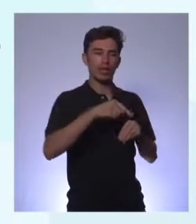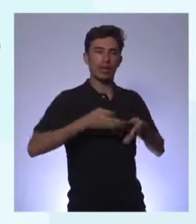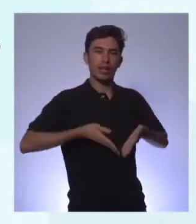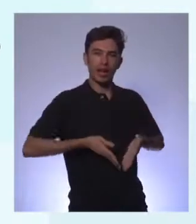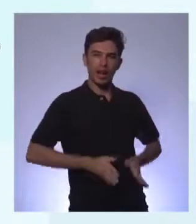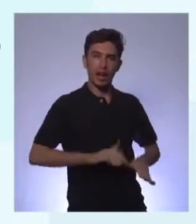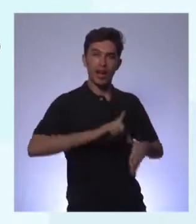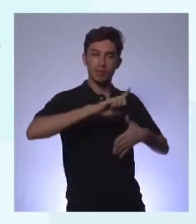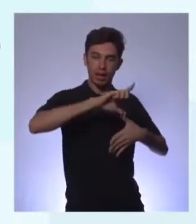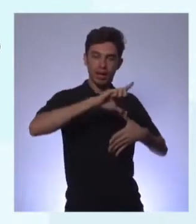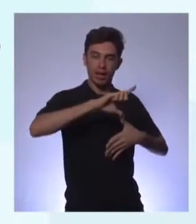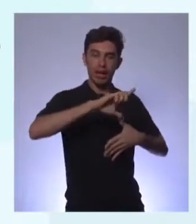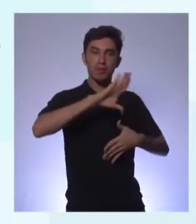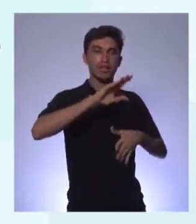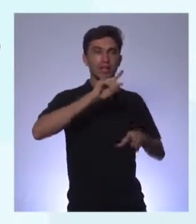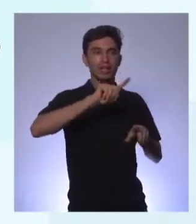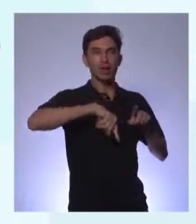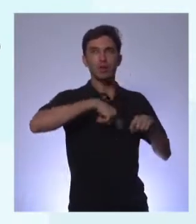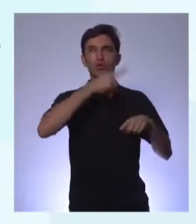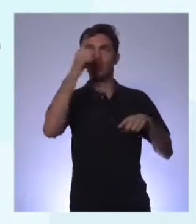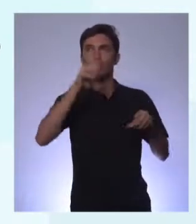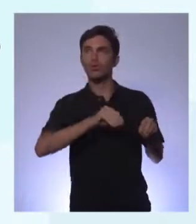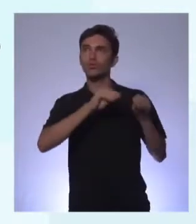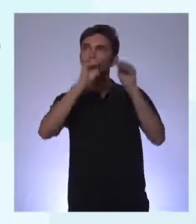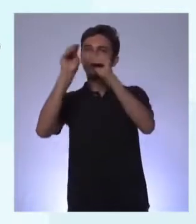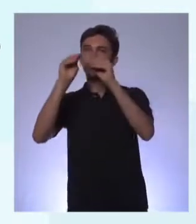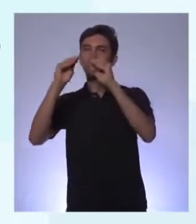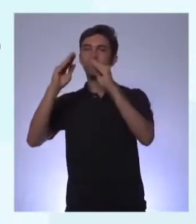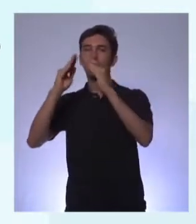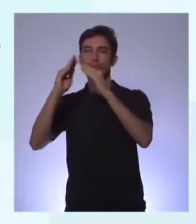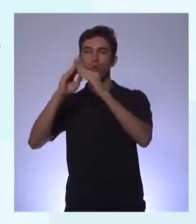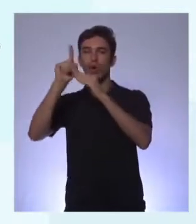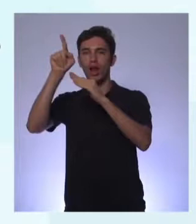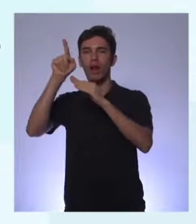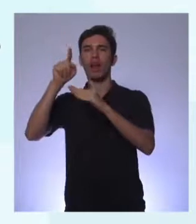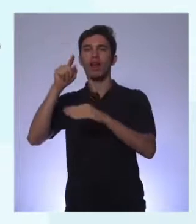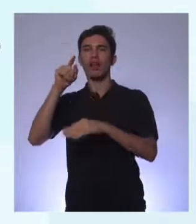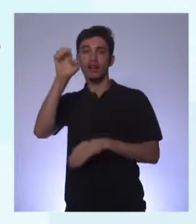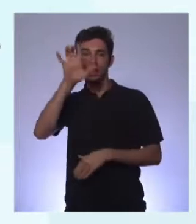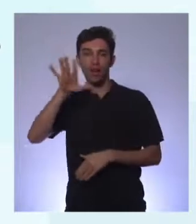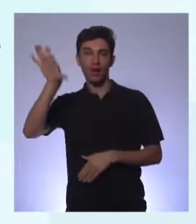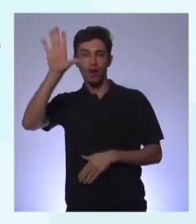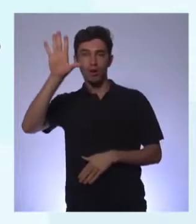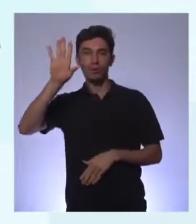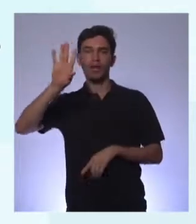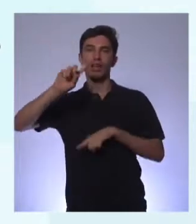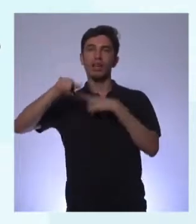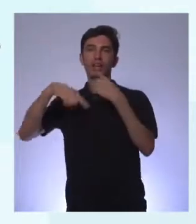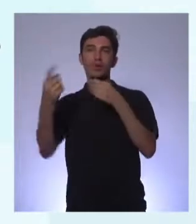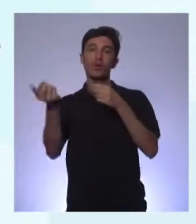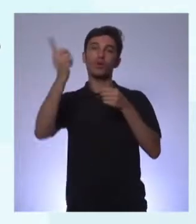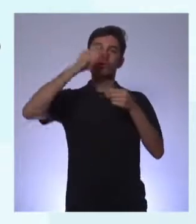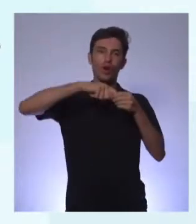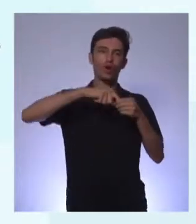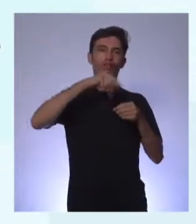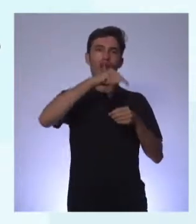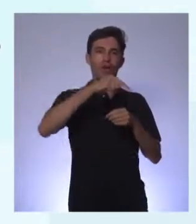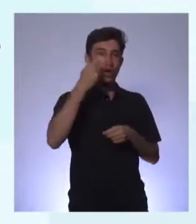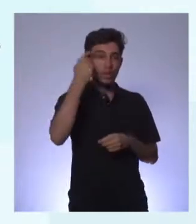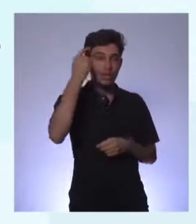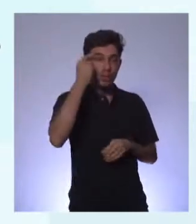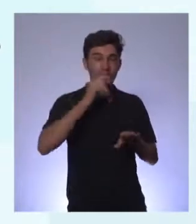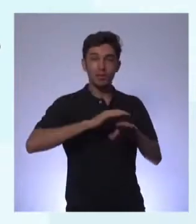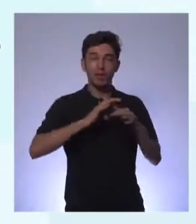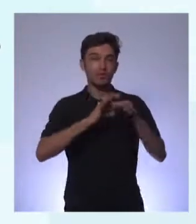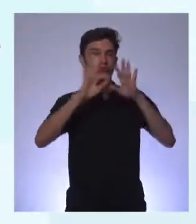e trouxeram essas ideias revolucionárias. Nós teremos os conflitos devido às contradições